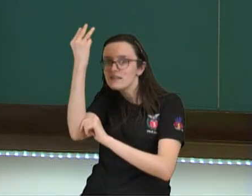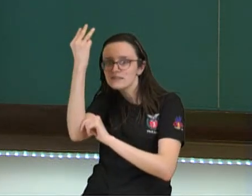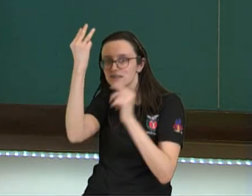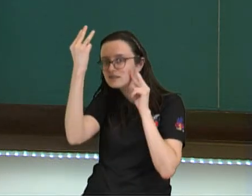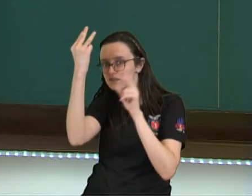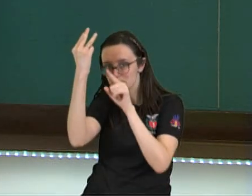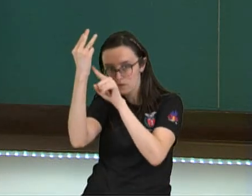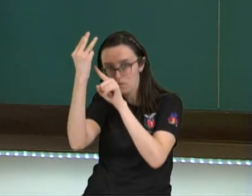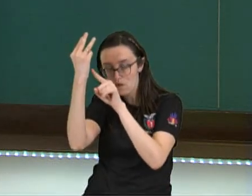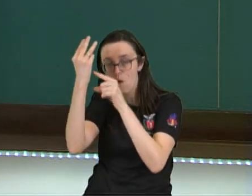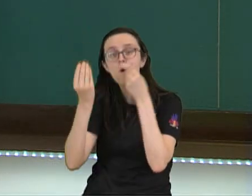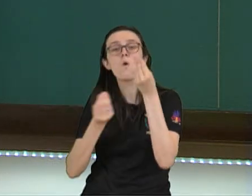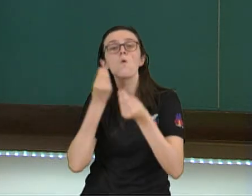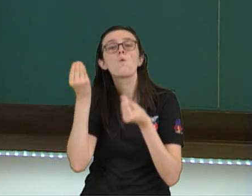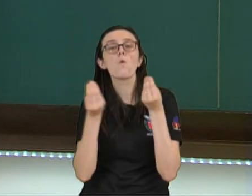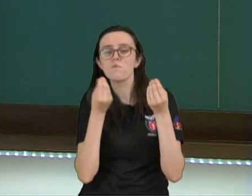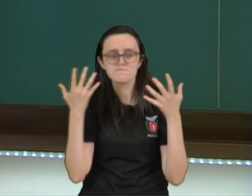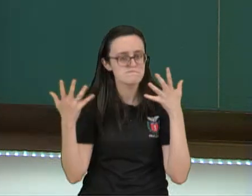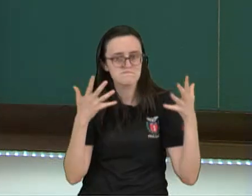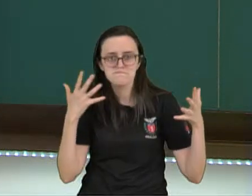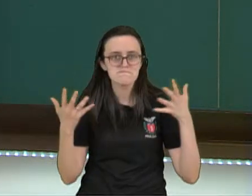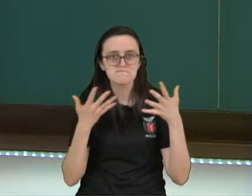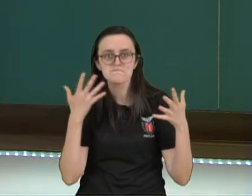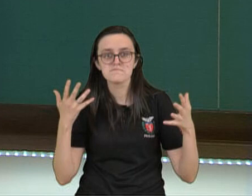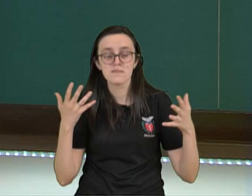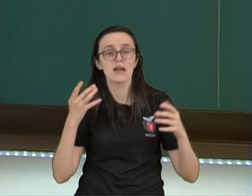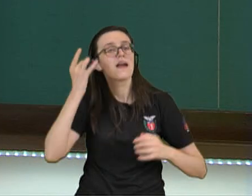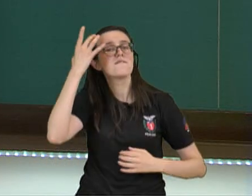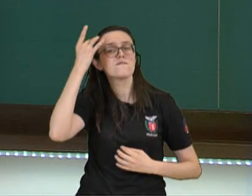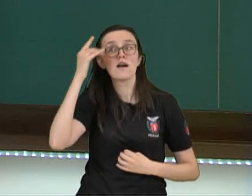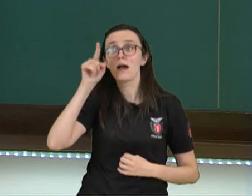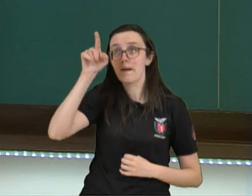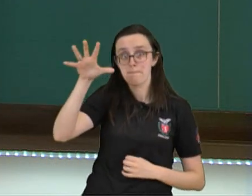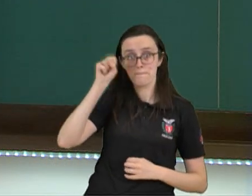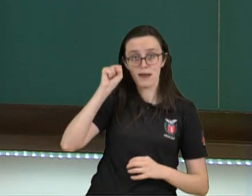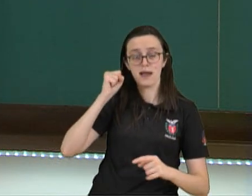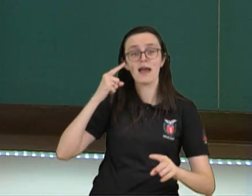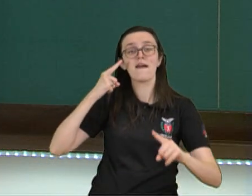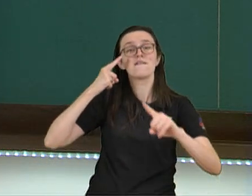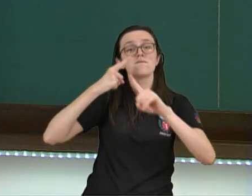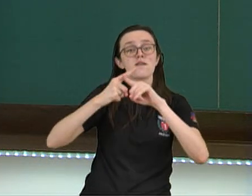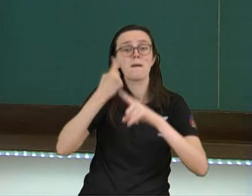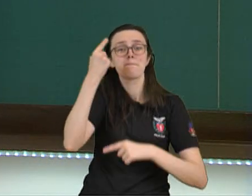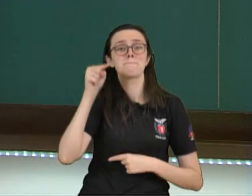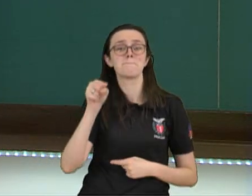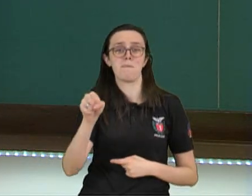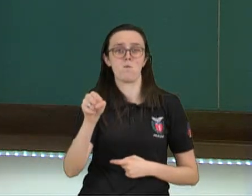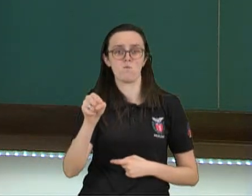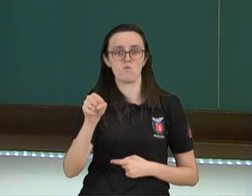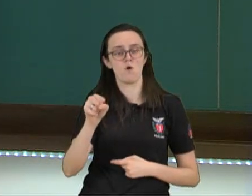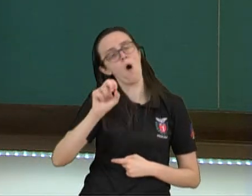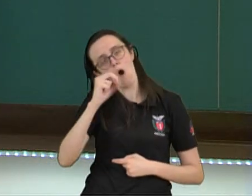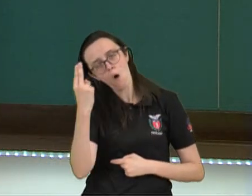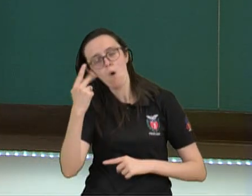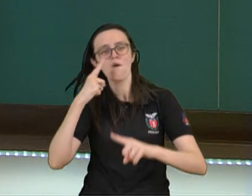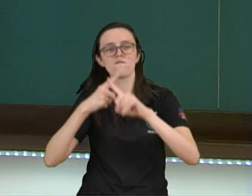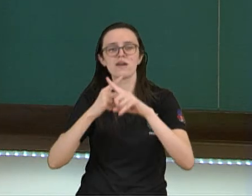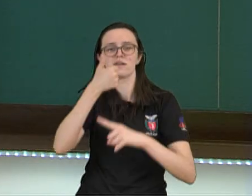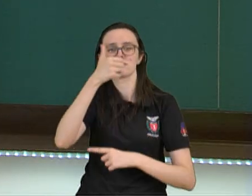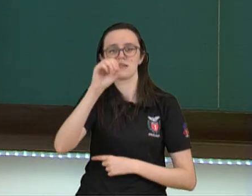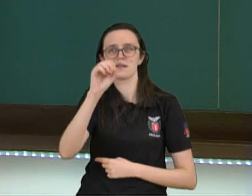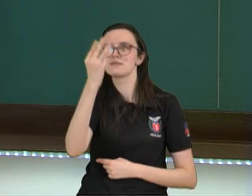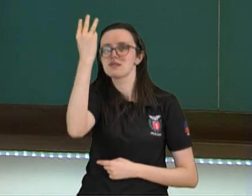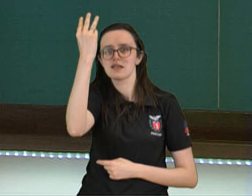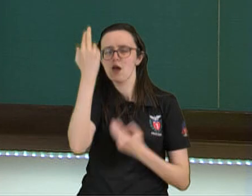para metros, basta multiplicar por 1000, basta multiplicar por 10 à terceira. Como é que eu faço essa multiplicação,